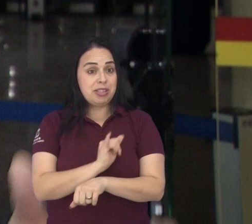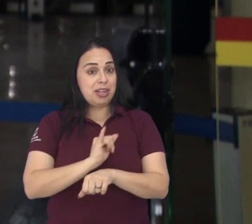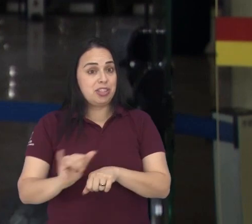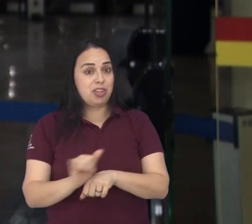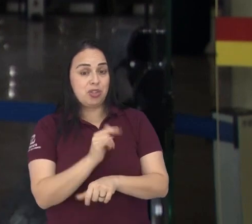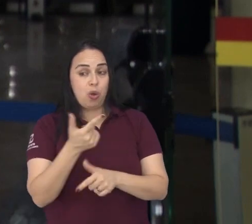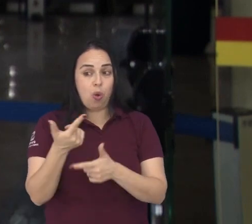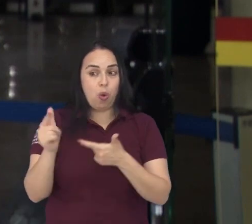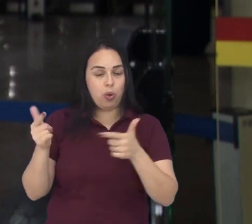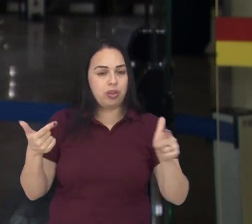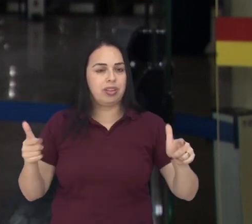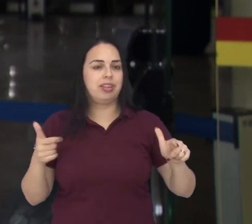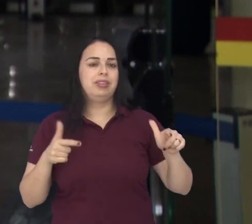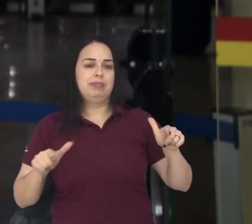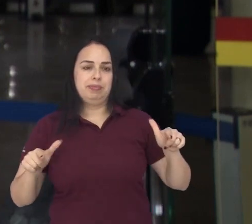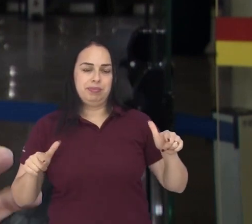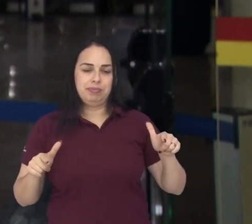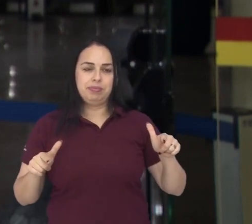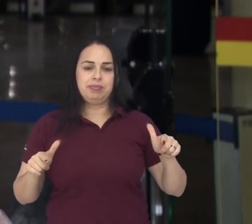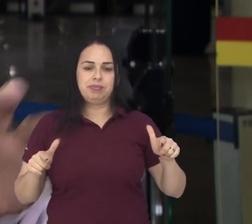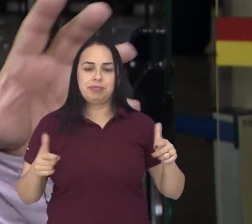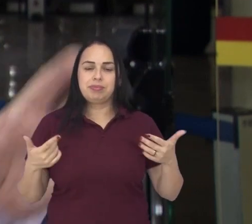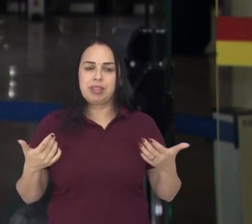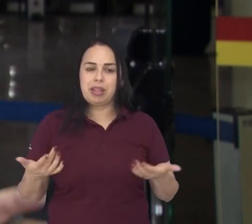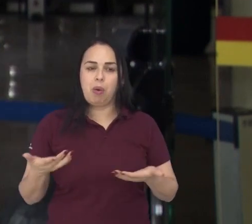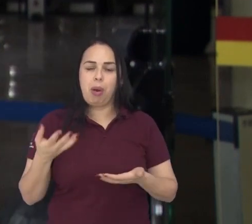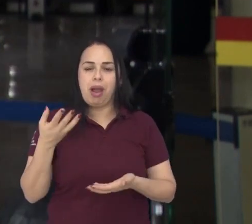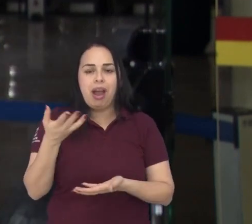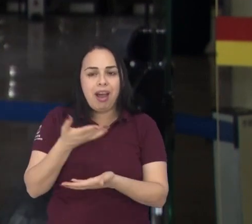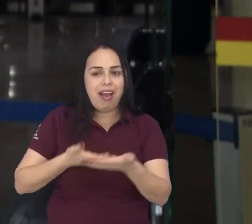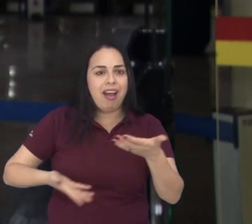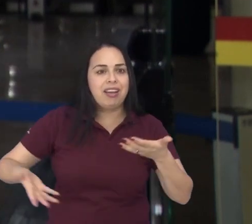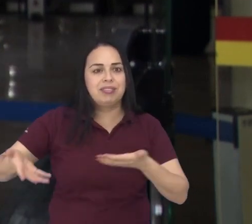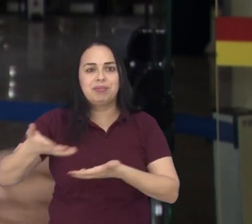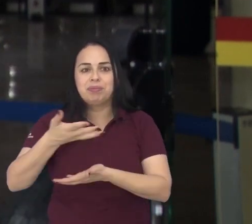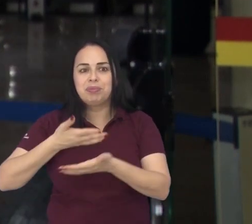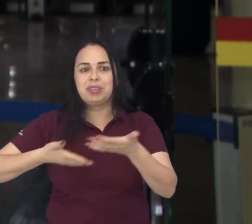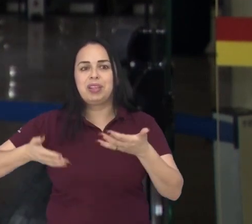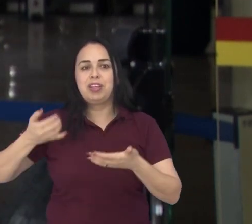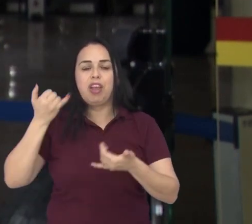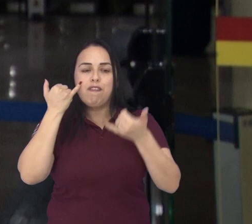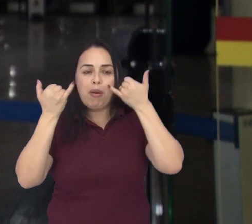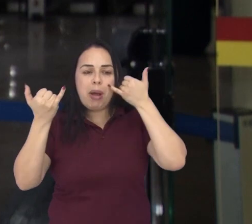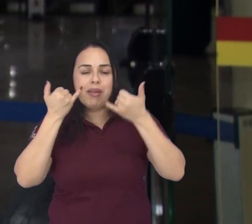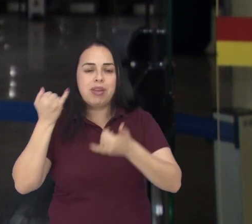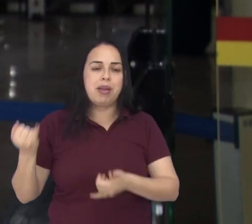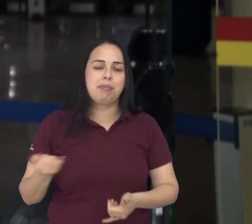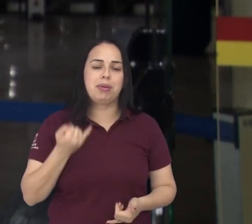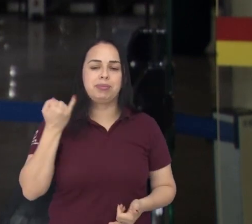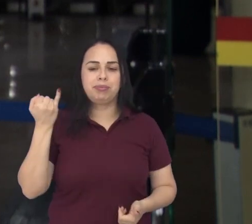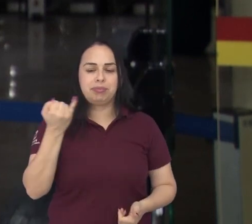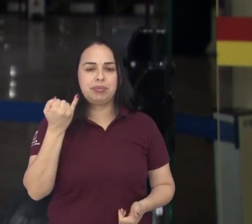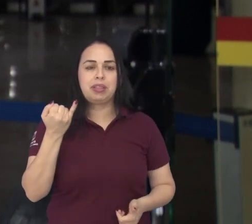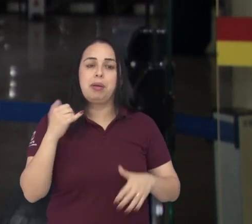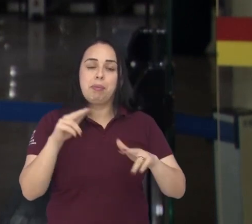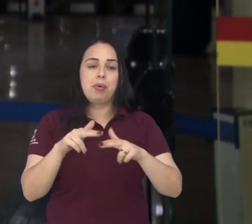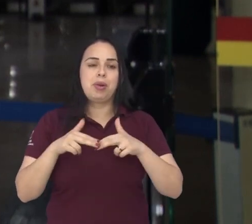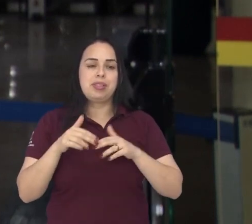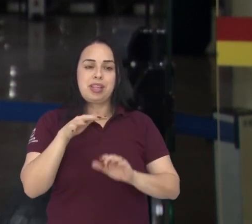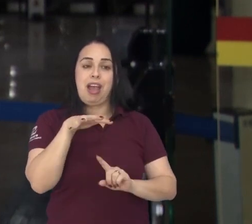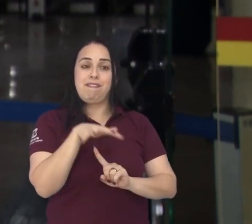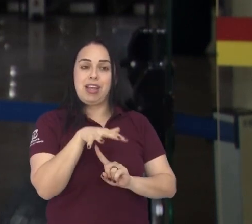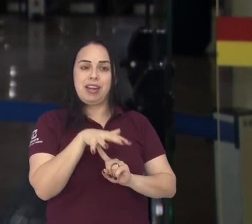entre outros mecanismos, que gera uma empresa, então essa troca de informação é muito importante no meio delas,